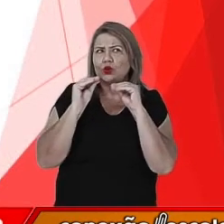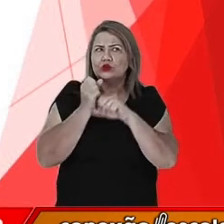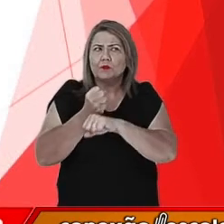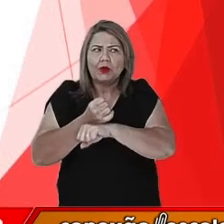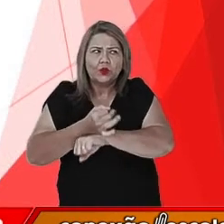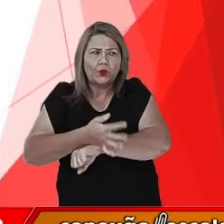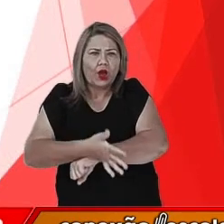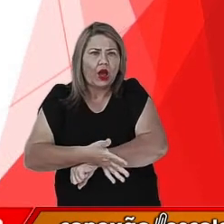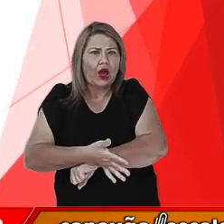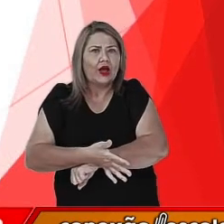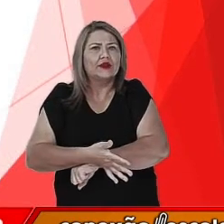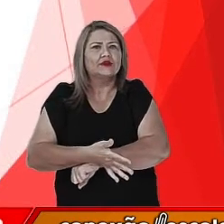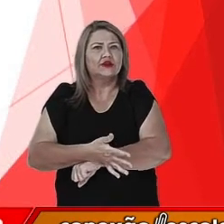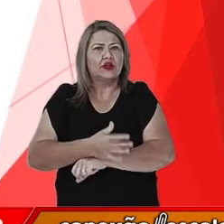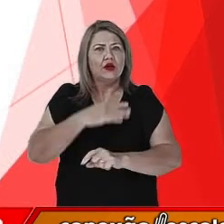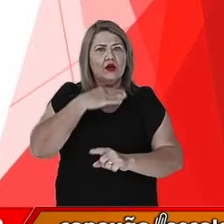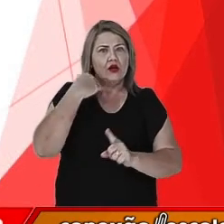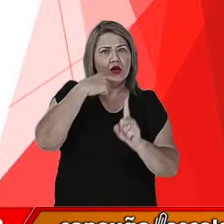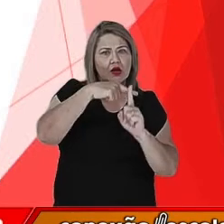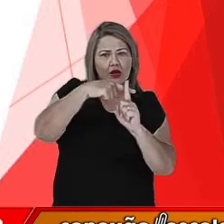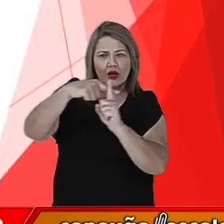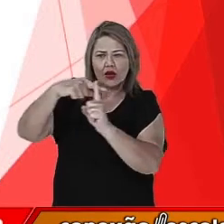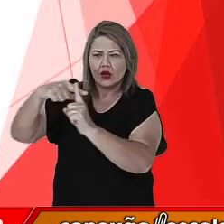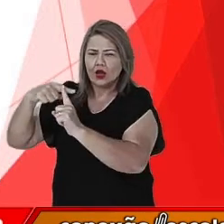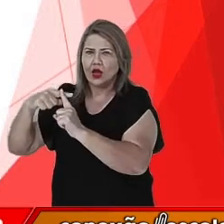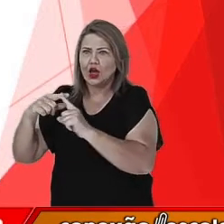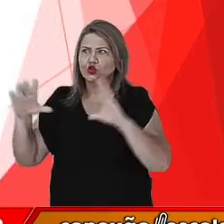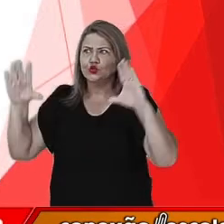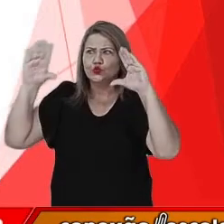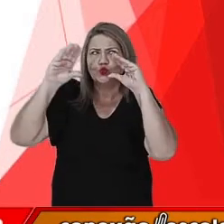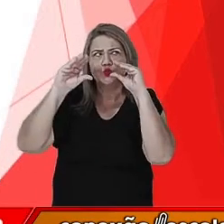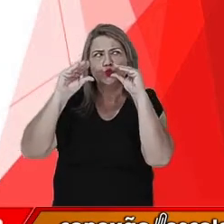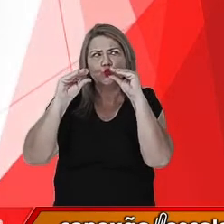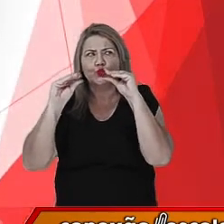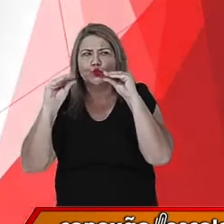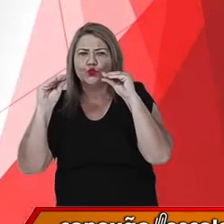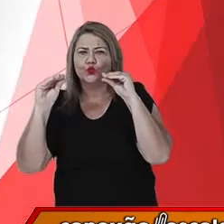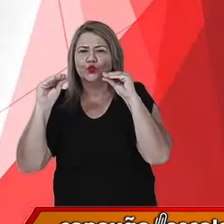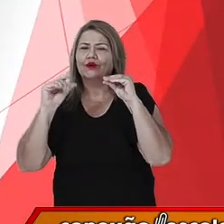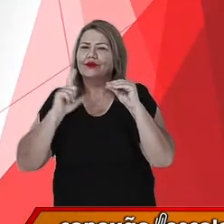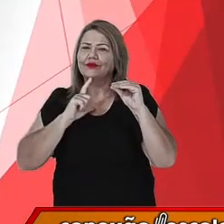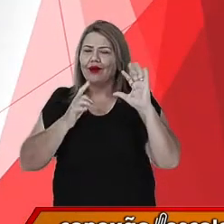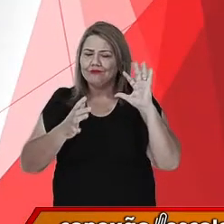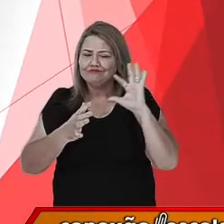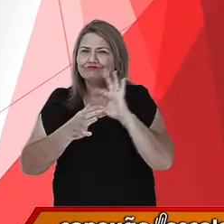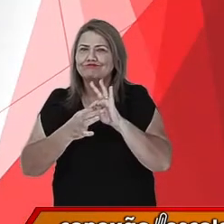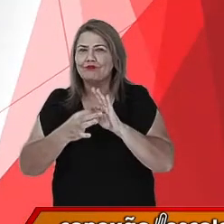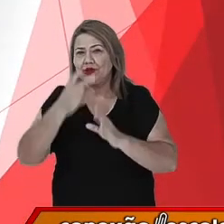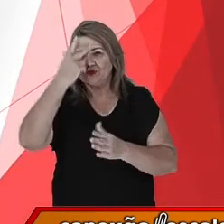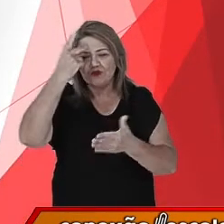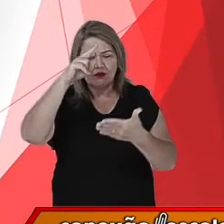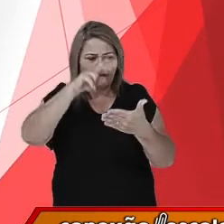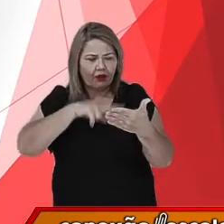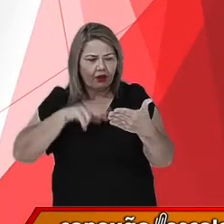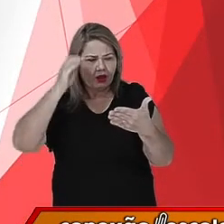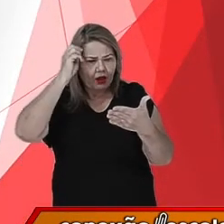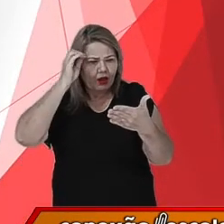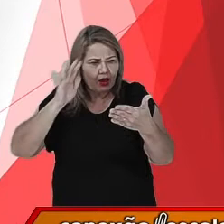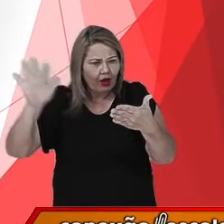madrugada, no cemitério, na escuridão. Tudo isso faz com que o leitor imagine